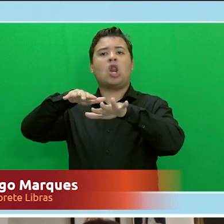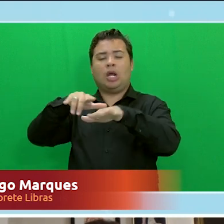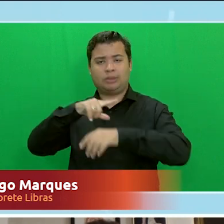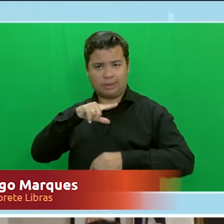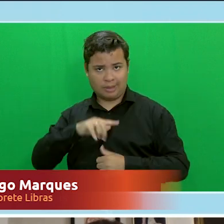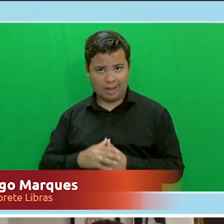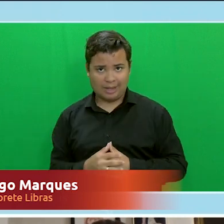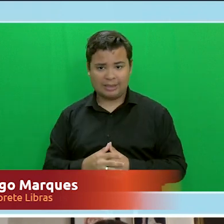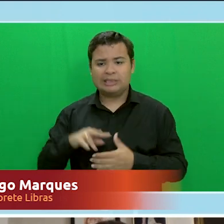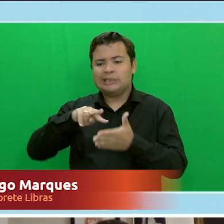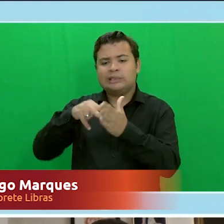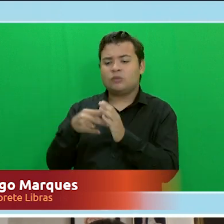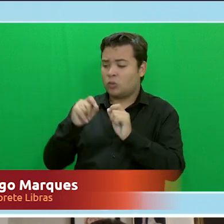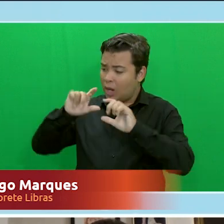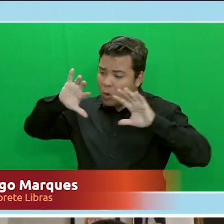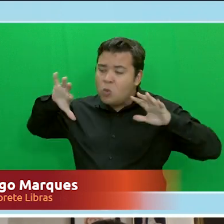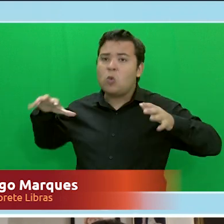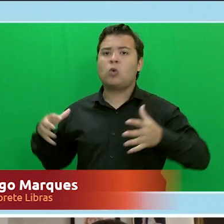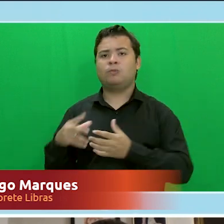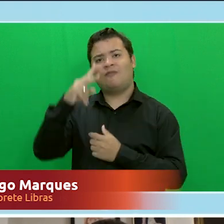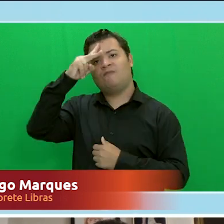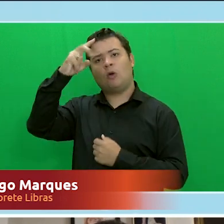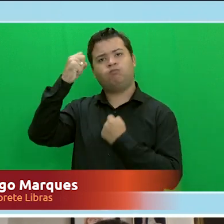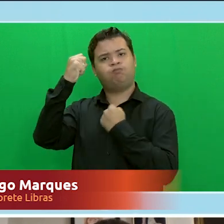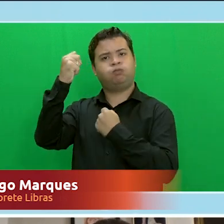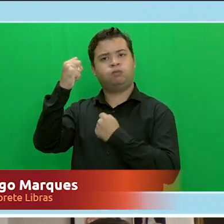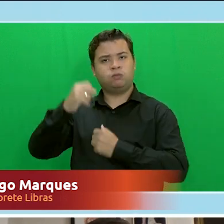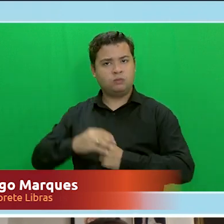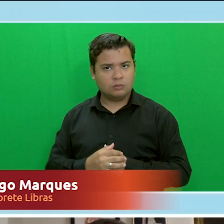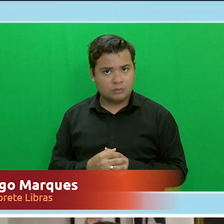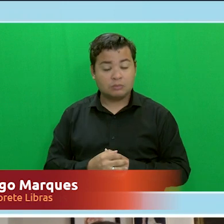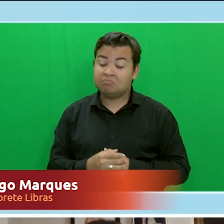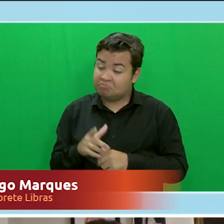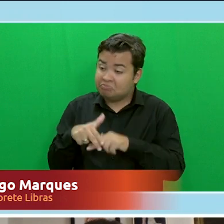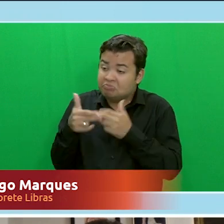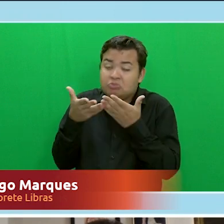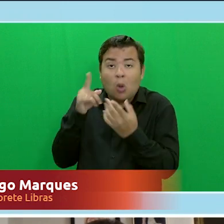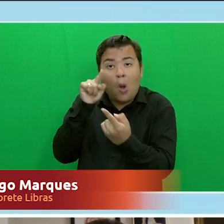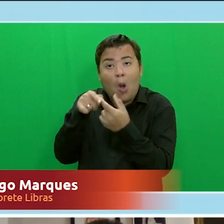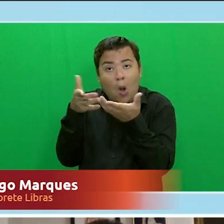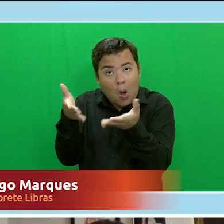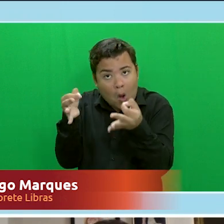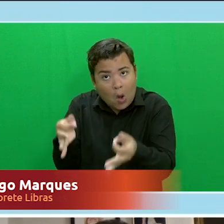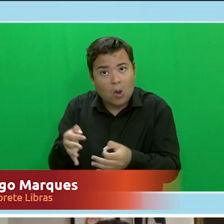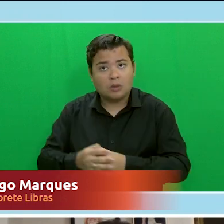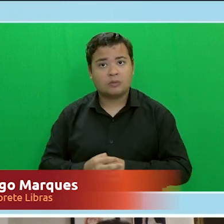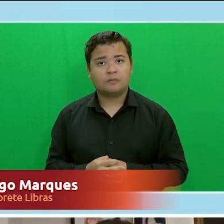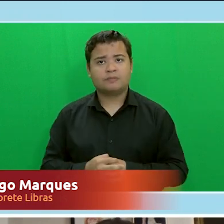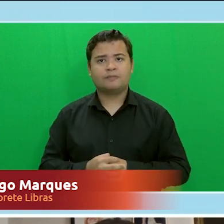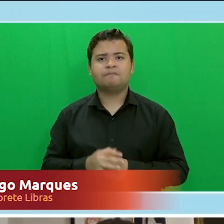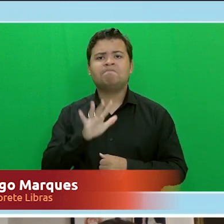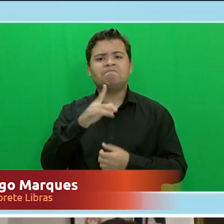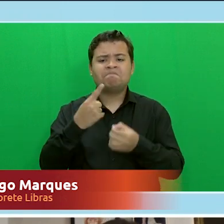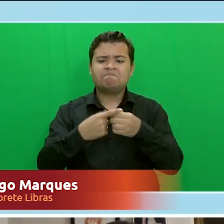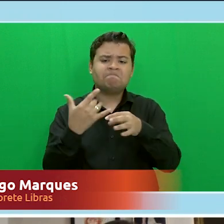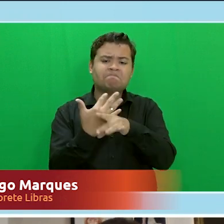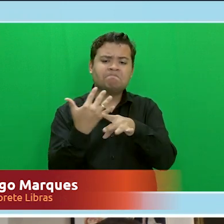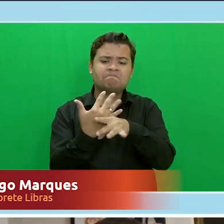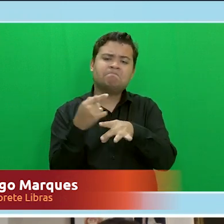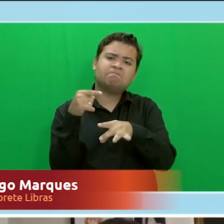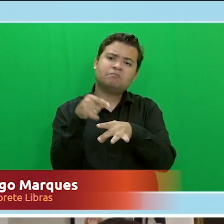ali. Então, essa força do coletivo, ela vai sendo criada para isso. E a cidade não há